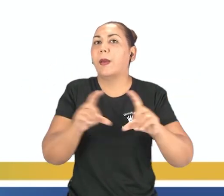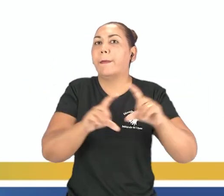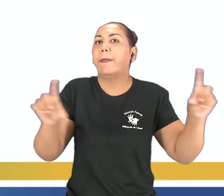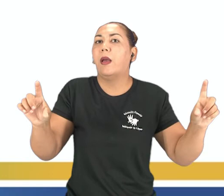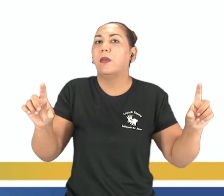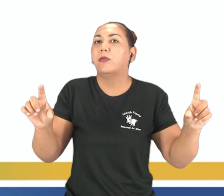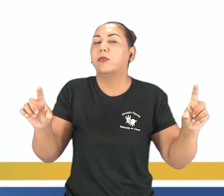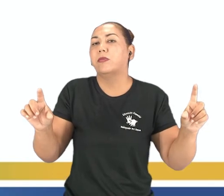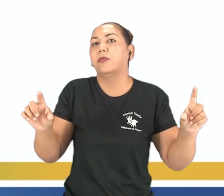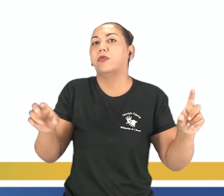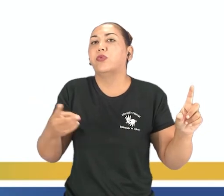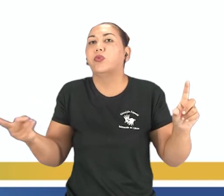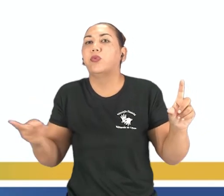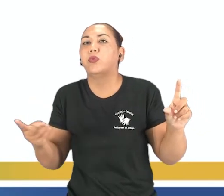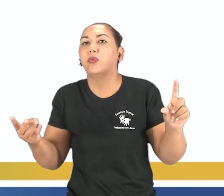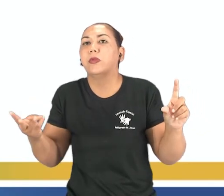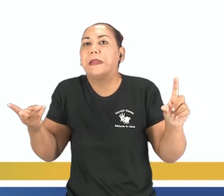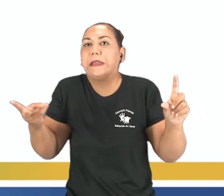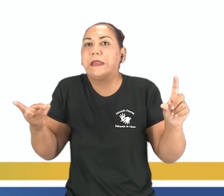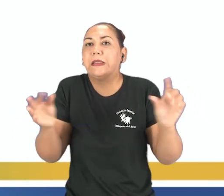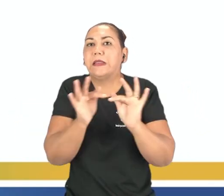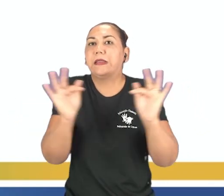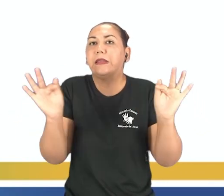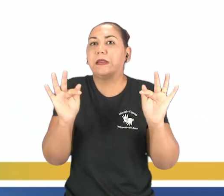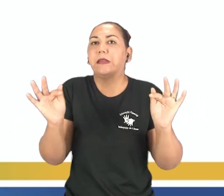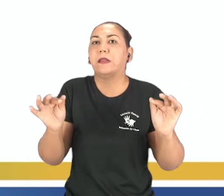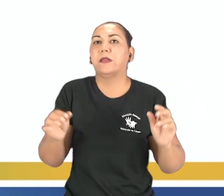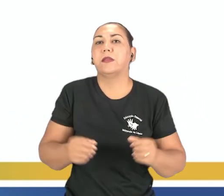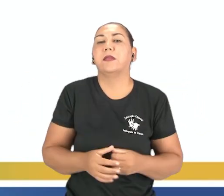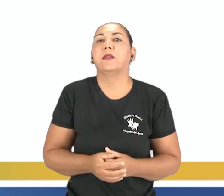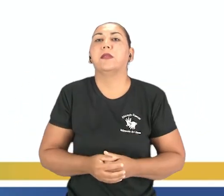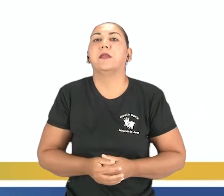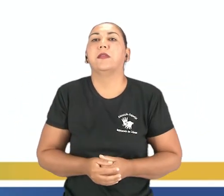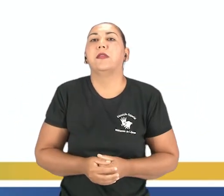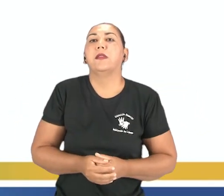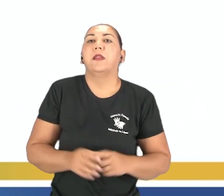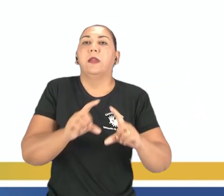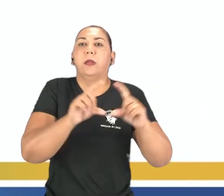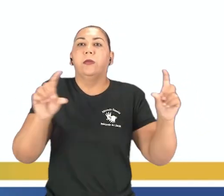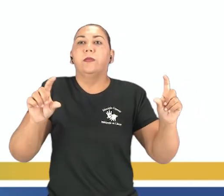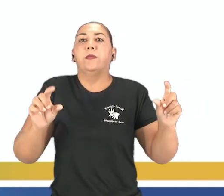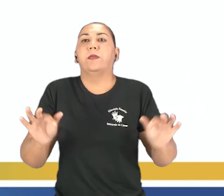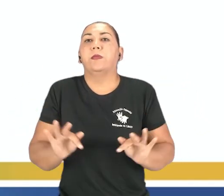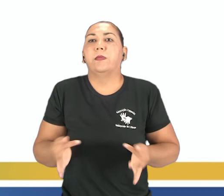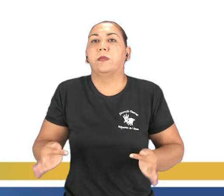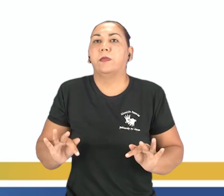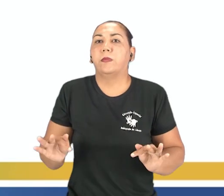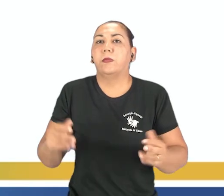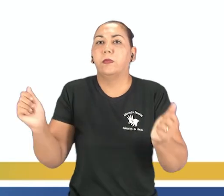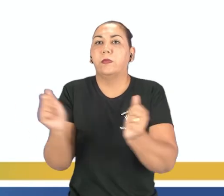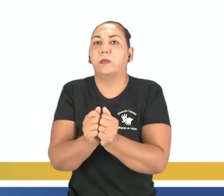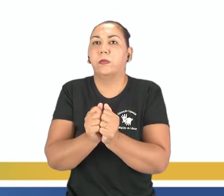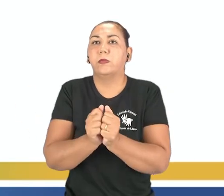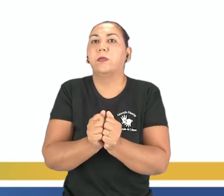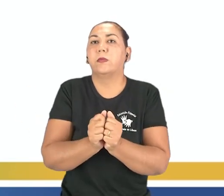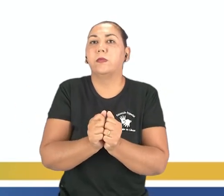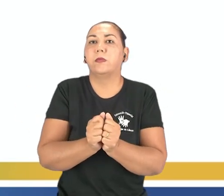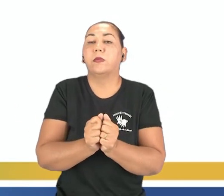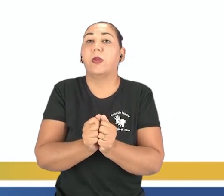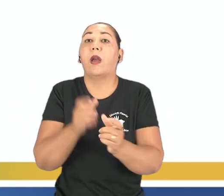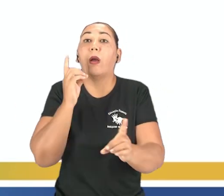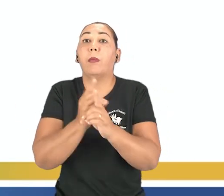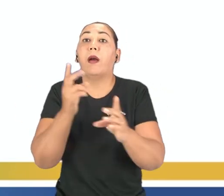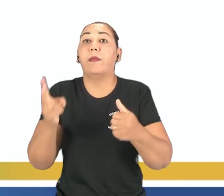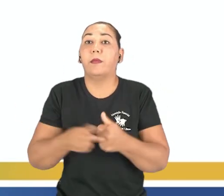orações, um período composto formado por 2 orações, um período simples formado por 2 orações. O que você faz primeiro? Acha os